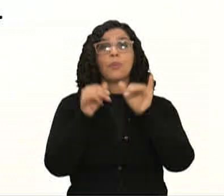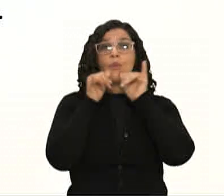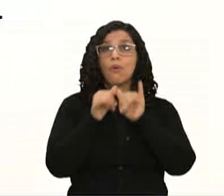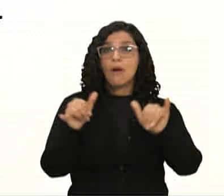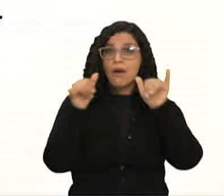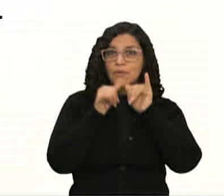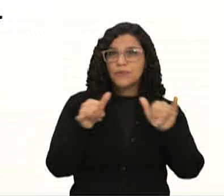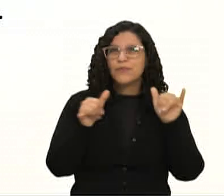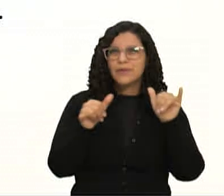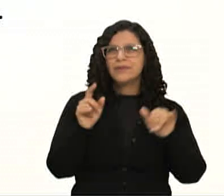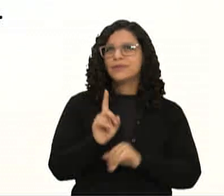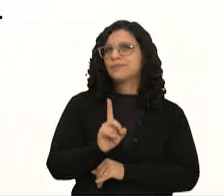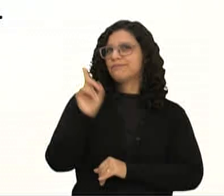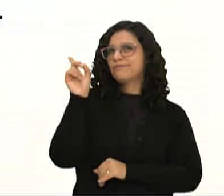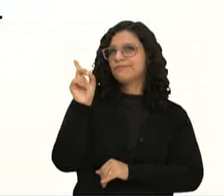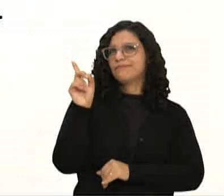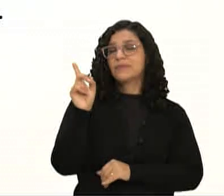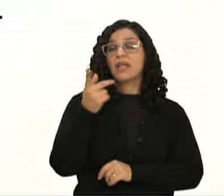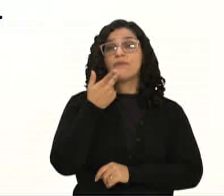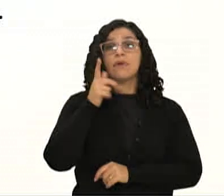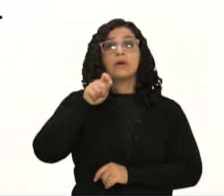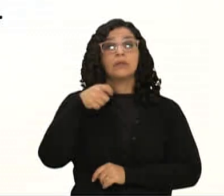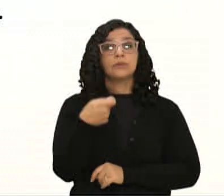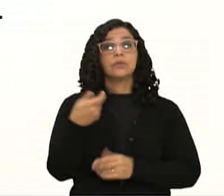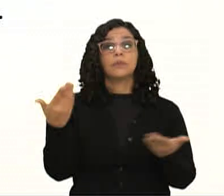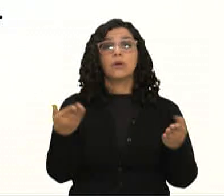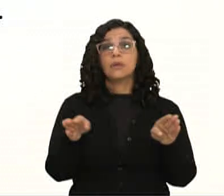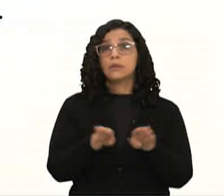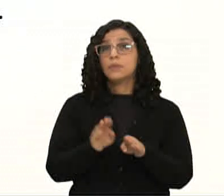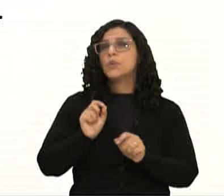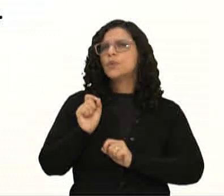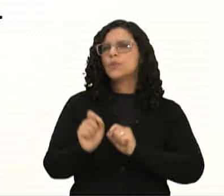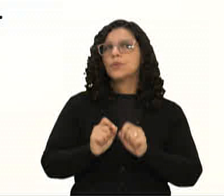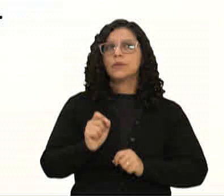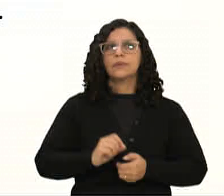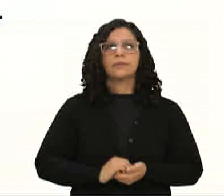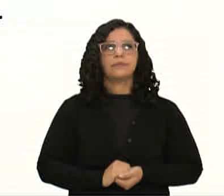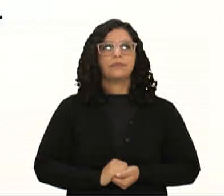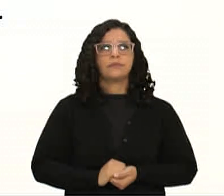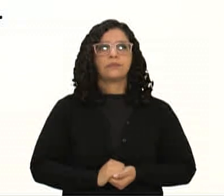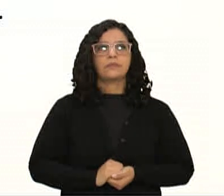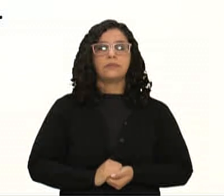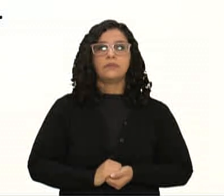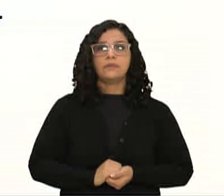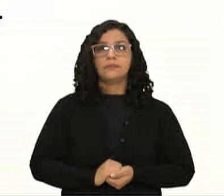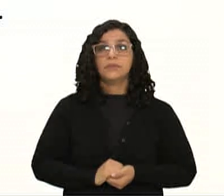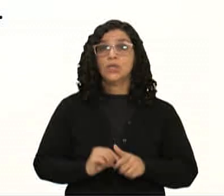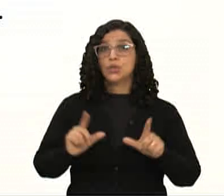campanha publicitária, essa falando agora, ó, reduce your risk of